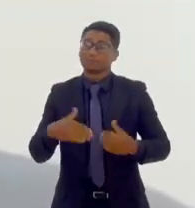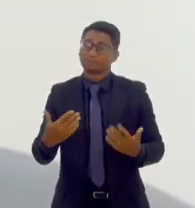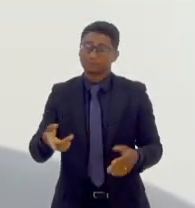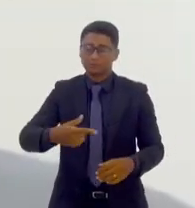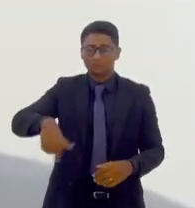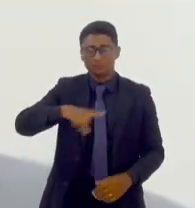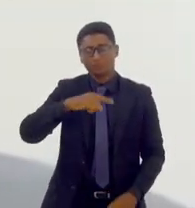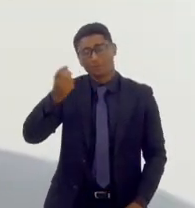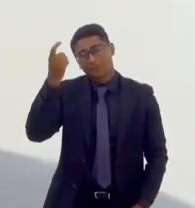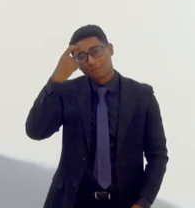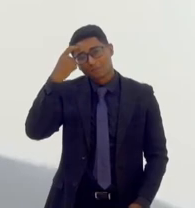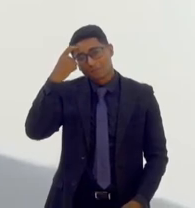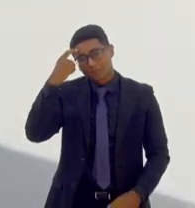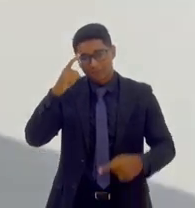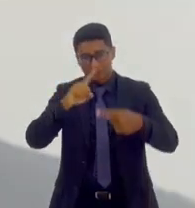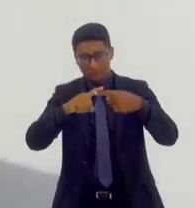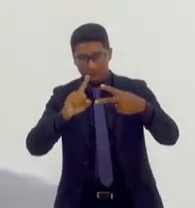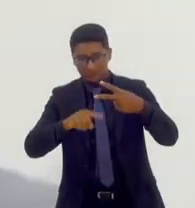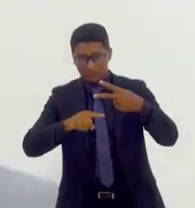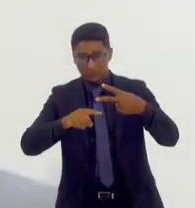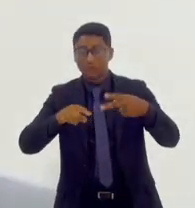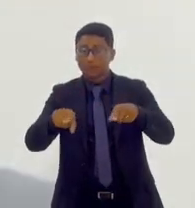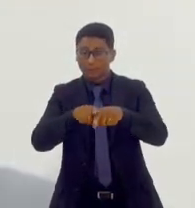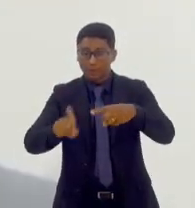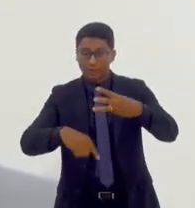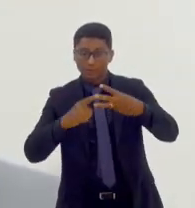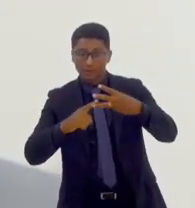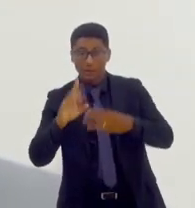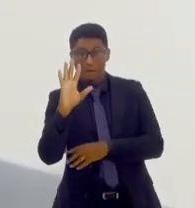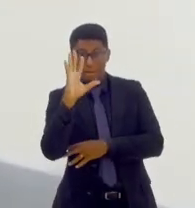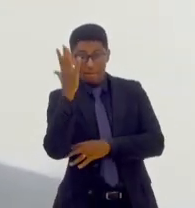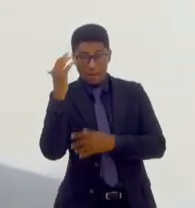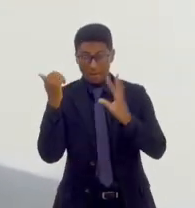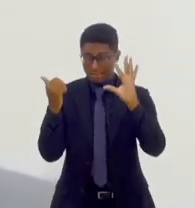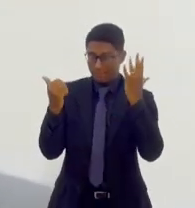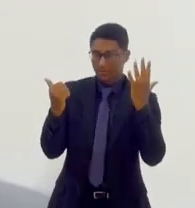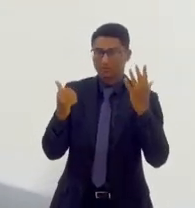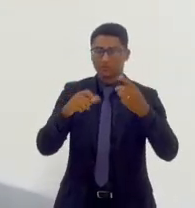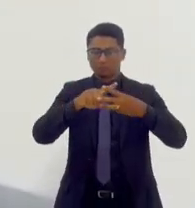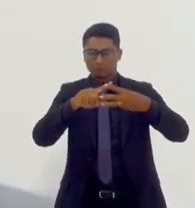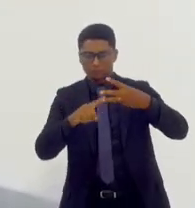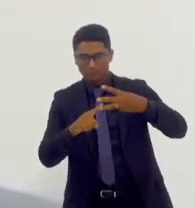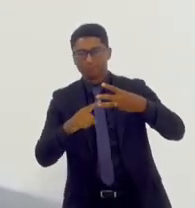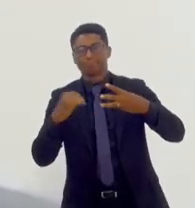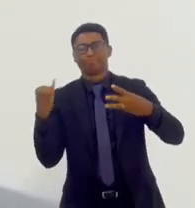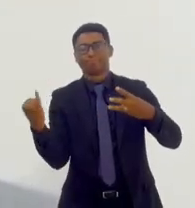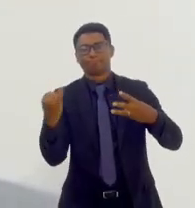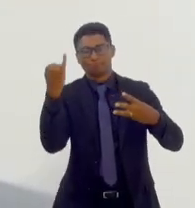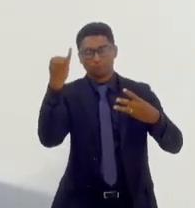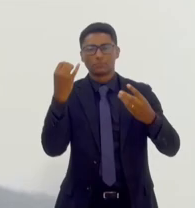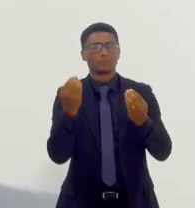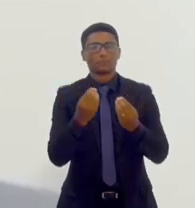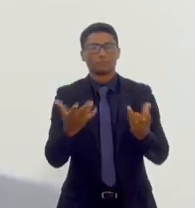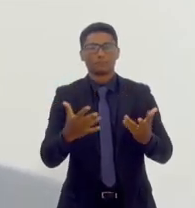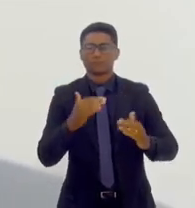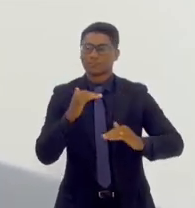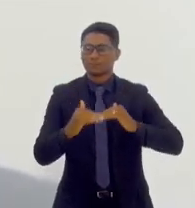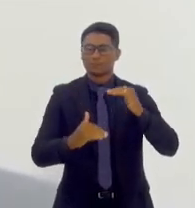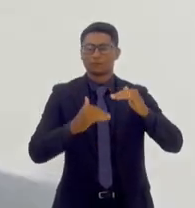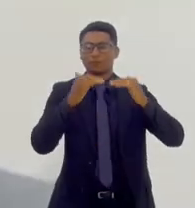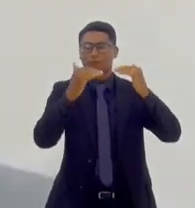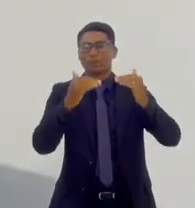esses 2 elementos, associados à questão do meio ambiente, vão formar o tripé para um